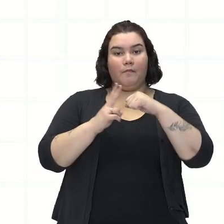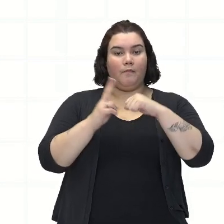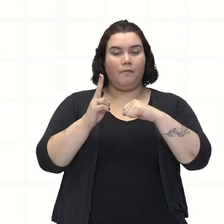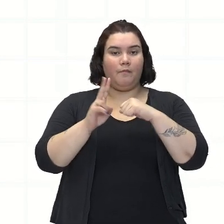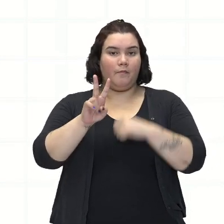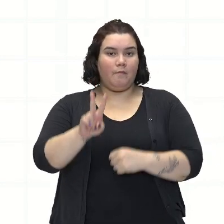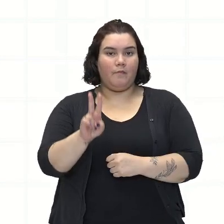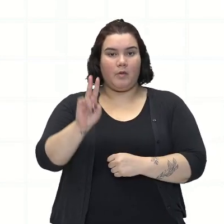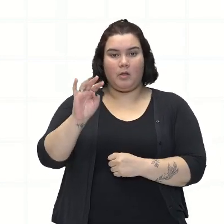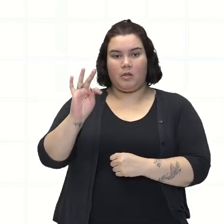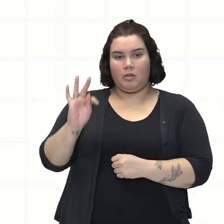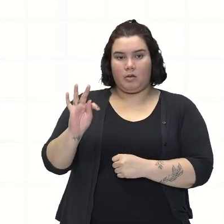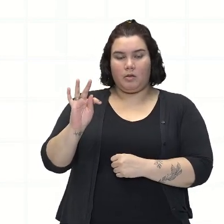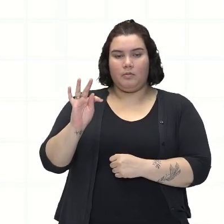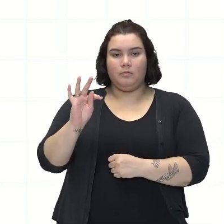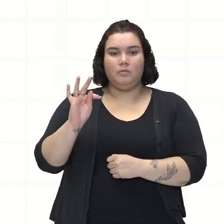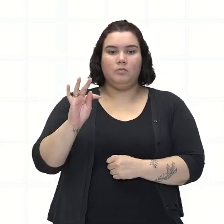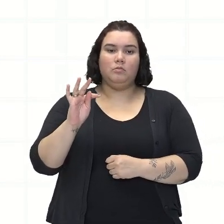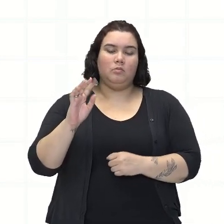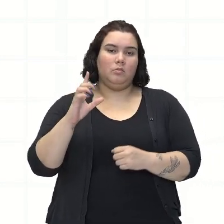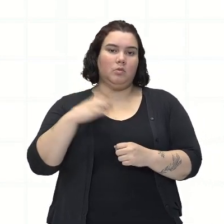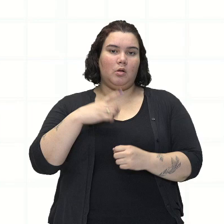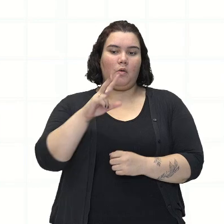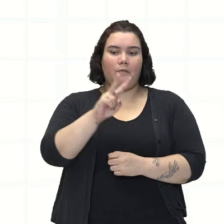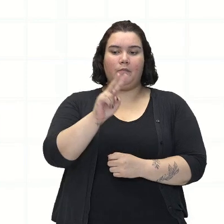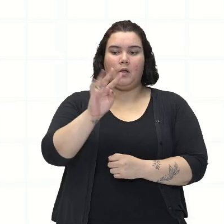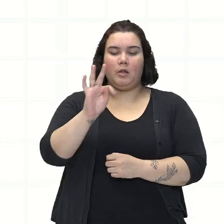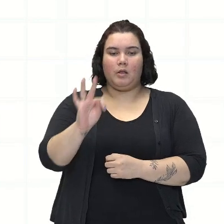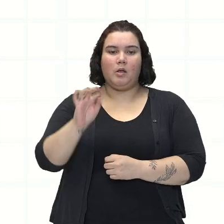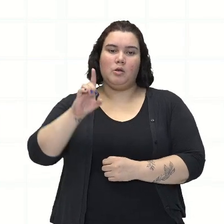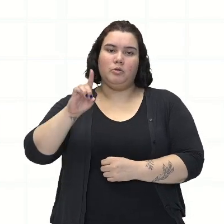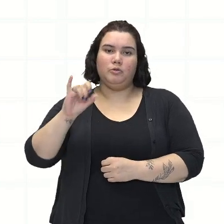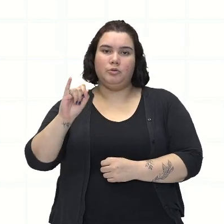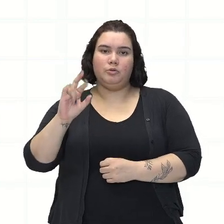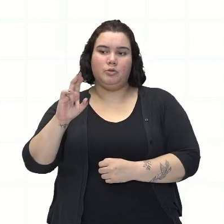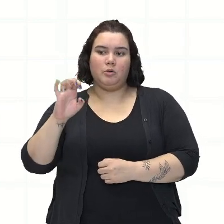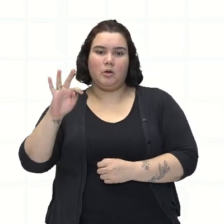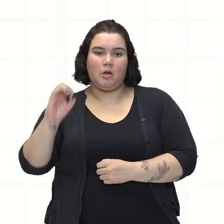ser classificados como direto, indireto e